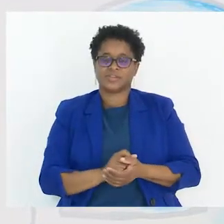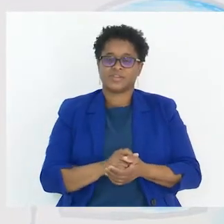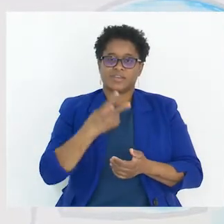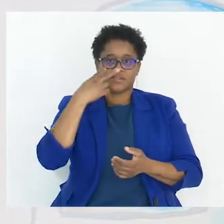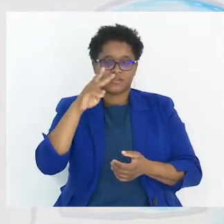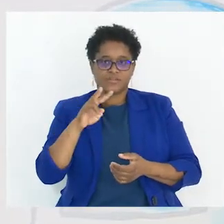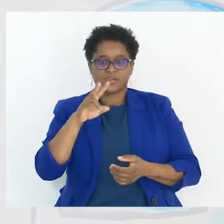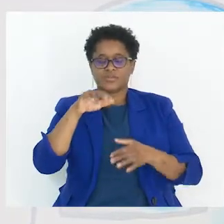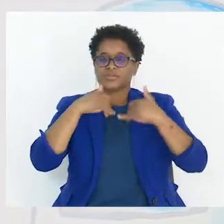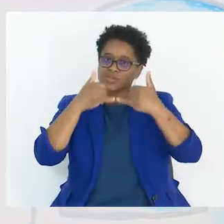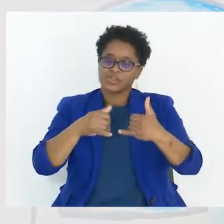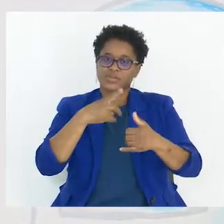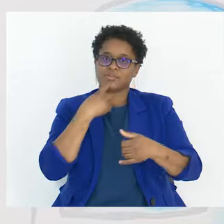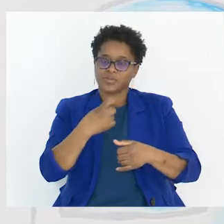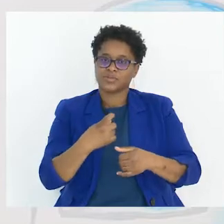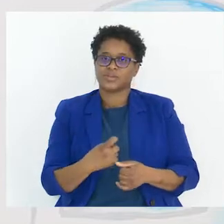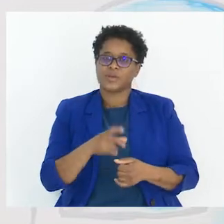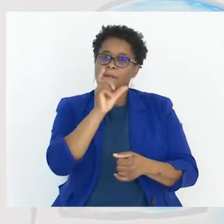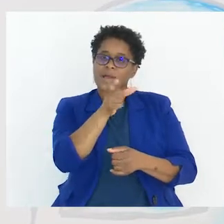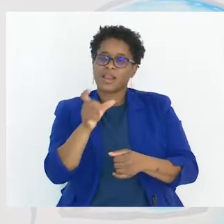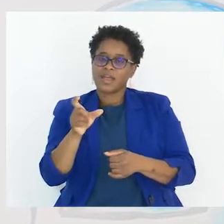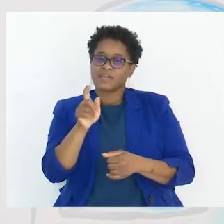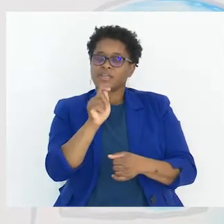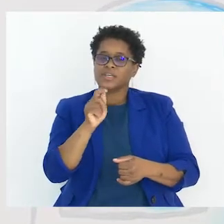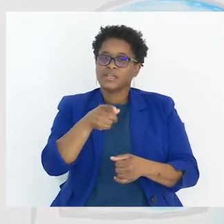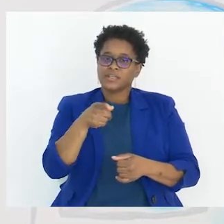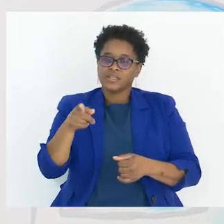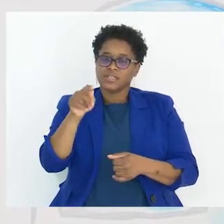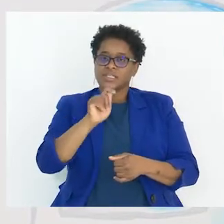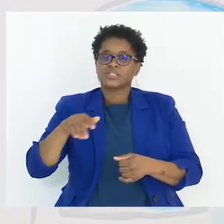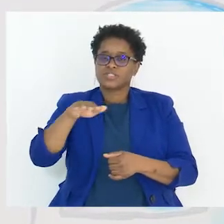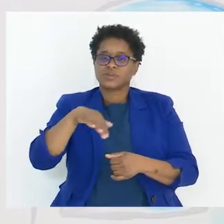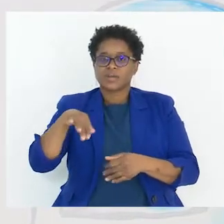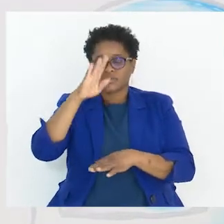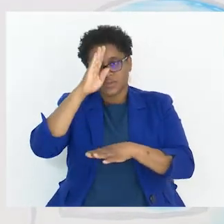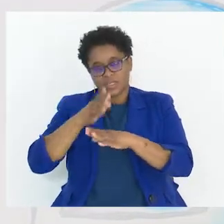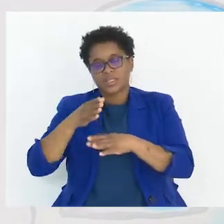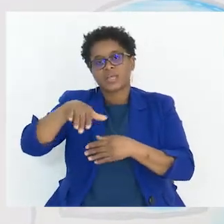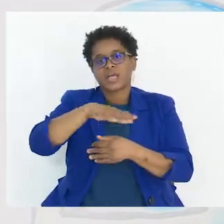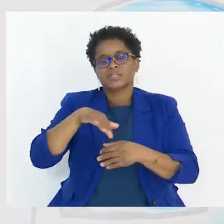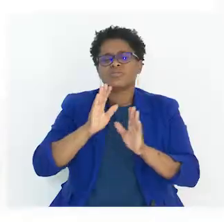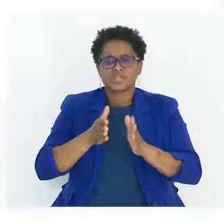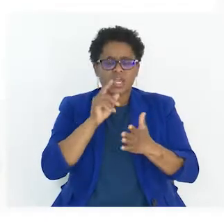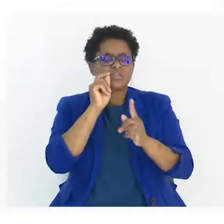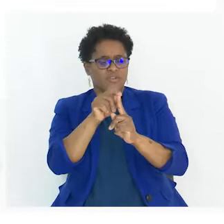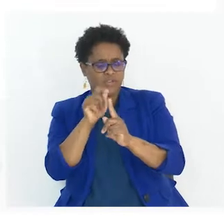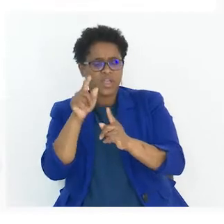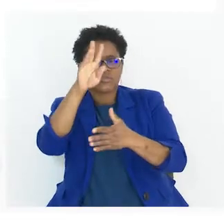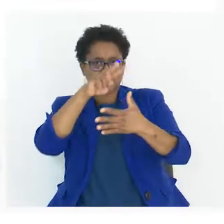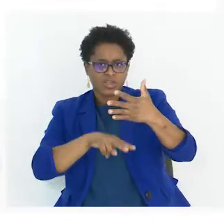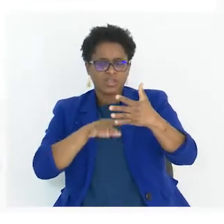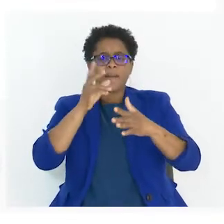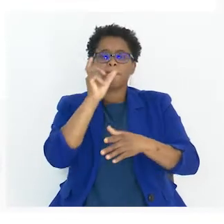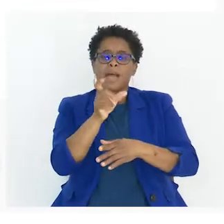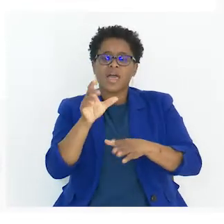está completada. Vamos ver a seguinte. Então, uma palavra que indique o espaço em que decorre a ação, já